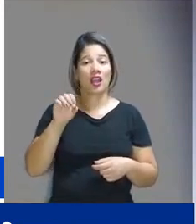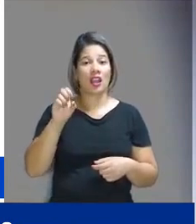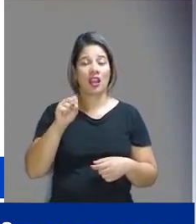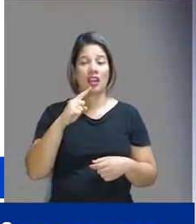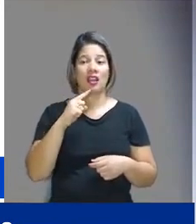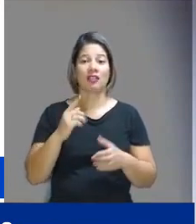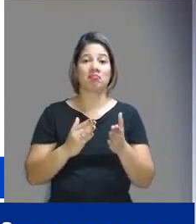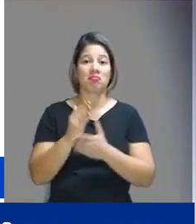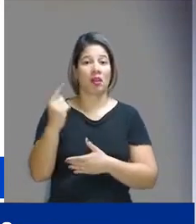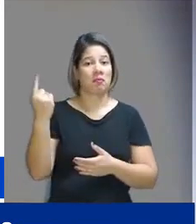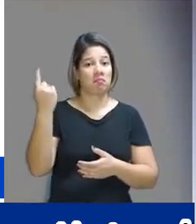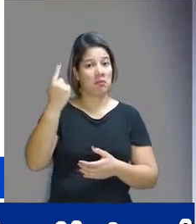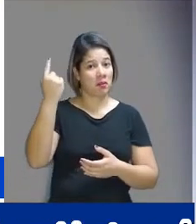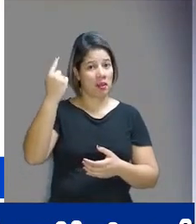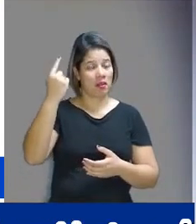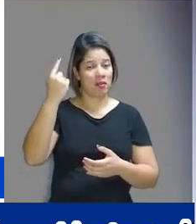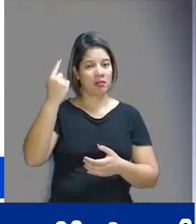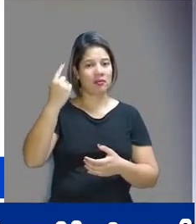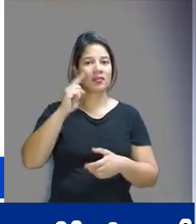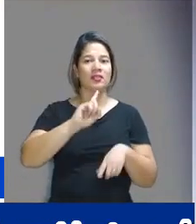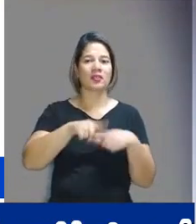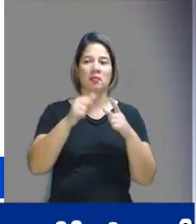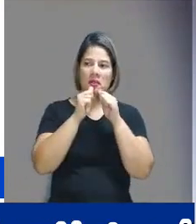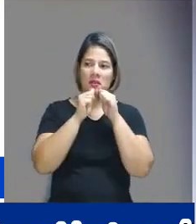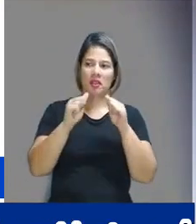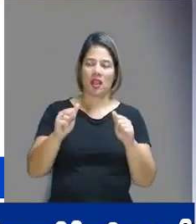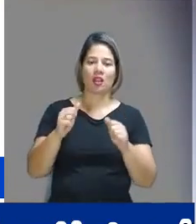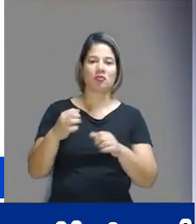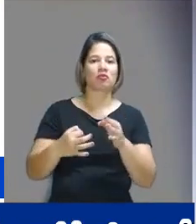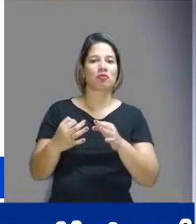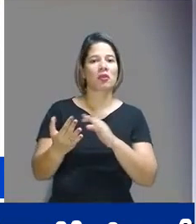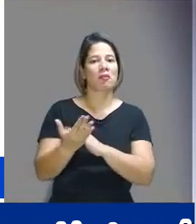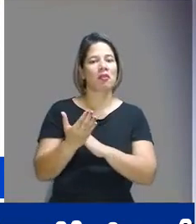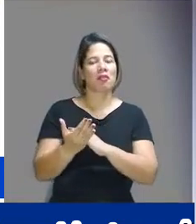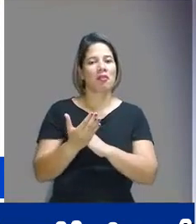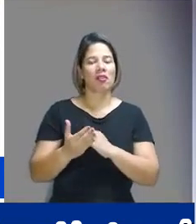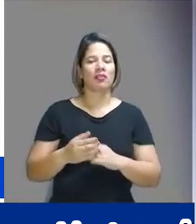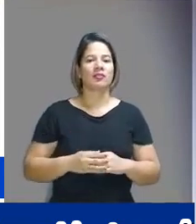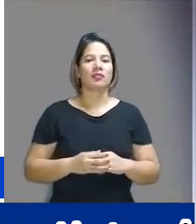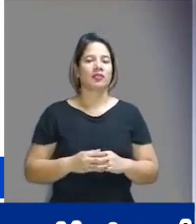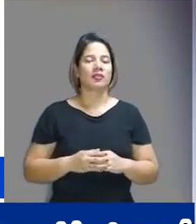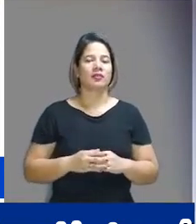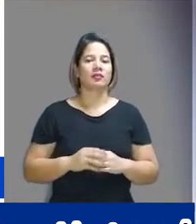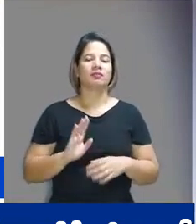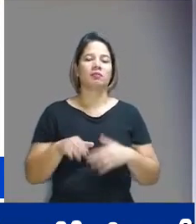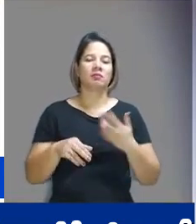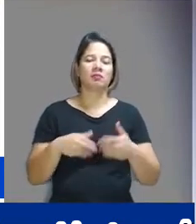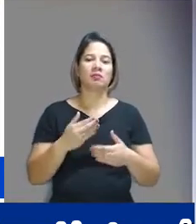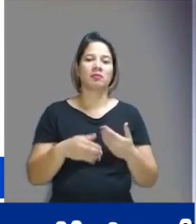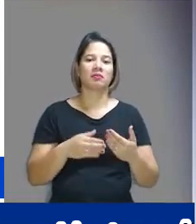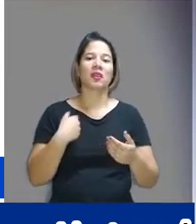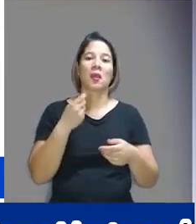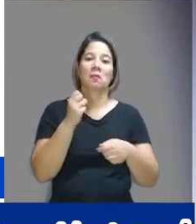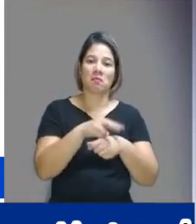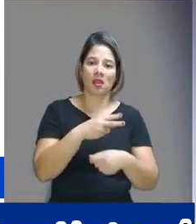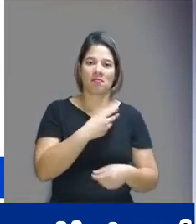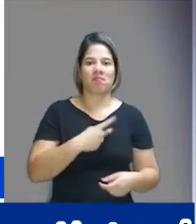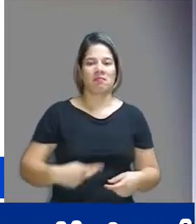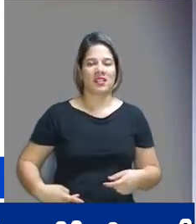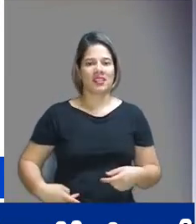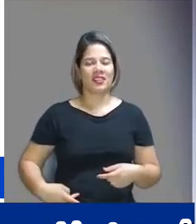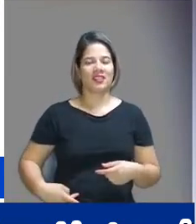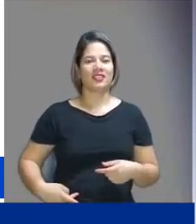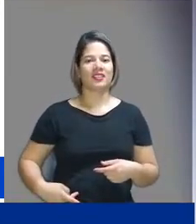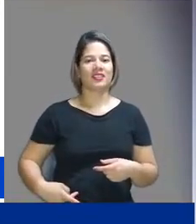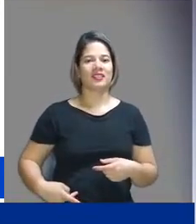aprovado, esteve conosco como assessor jurídico até o momento em que eu me tornei presidente. E